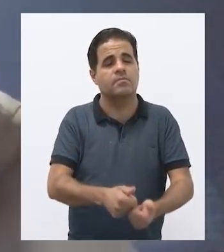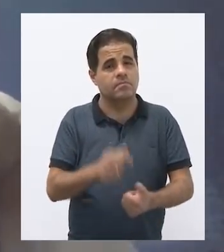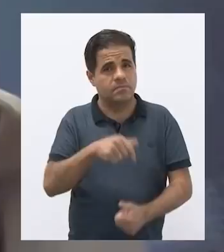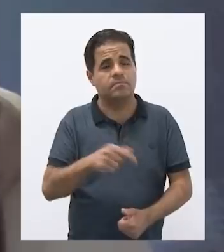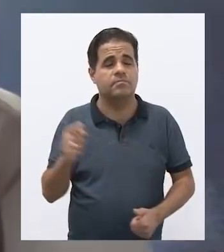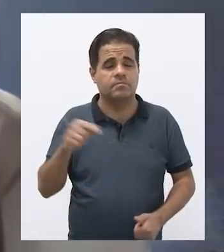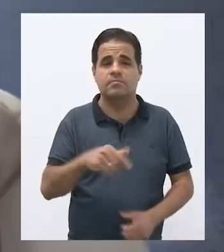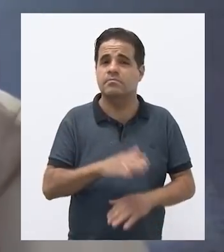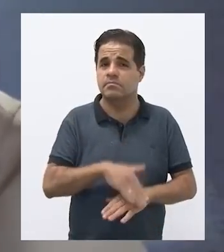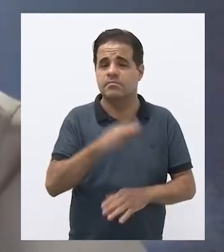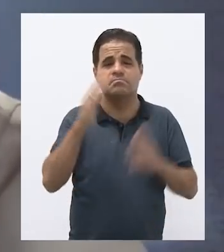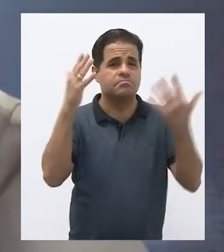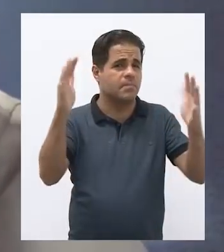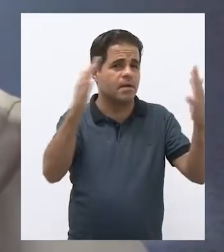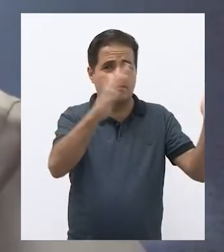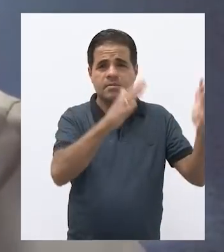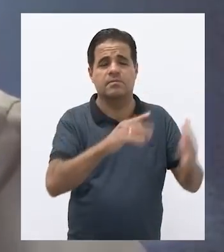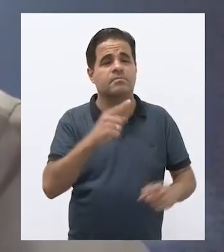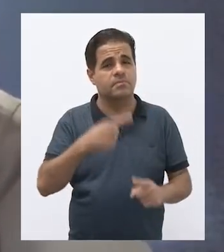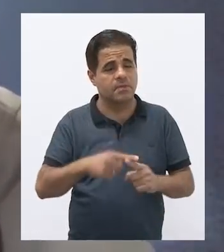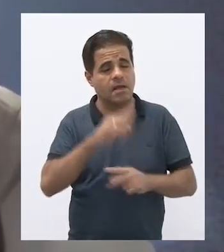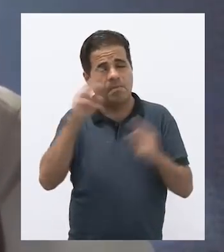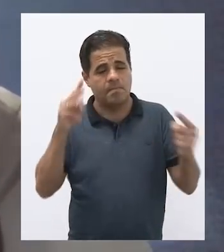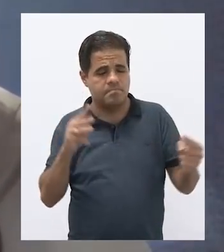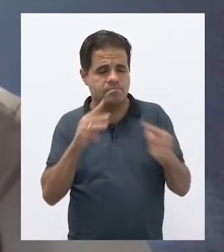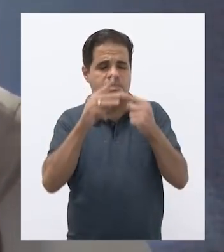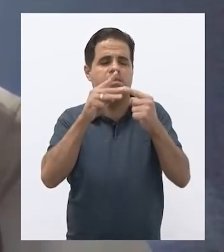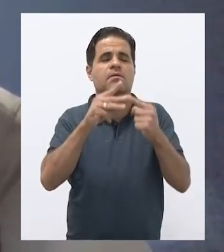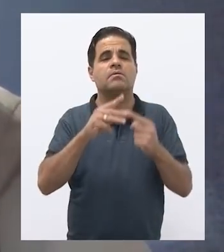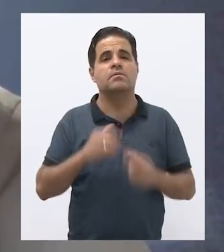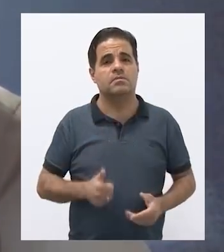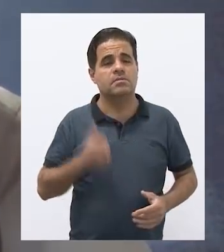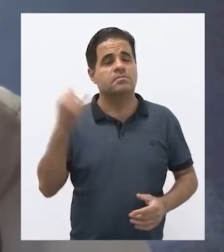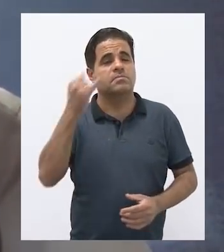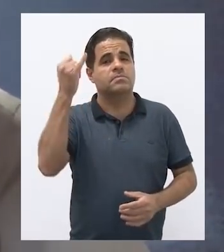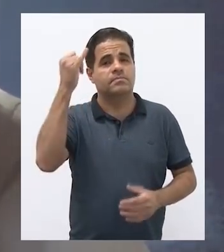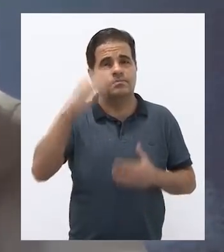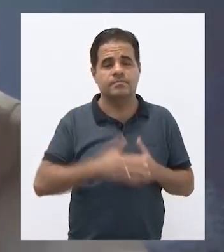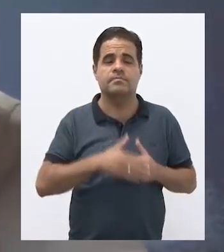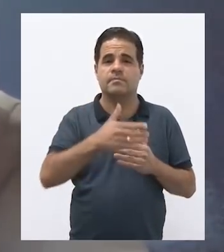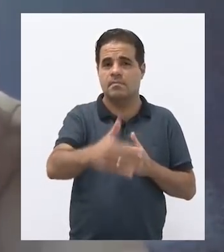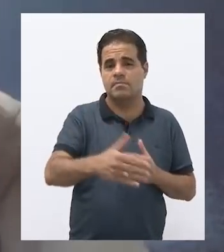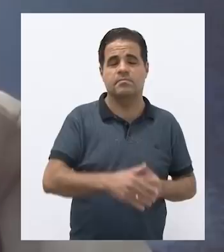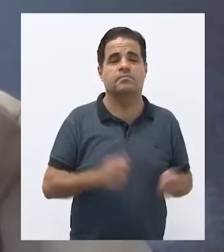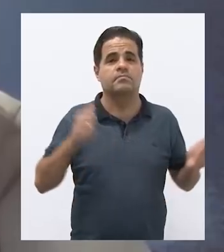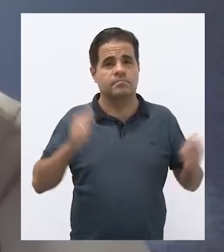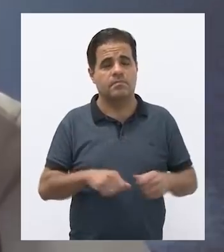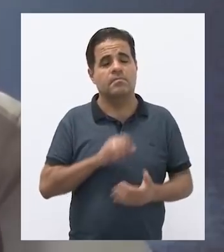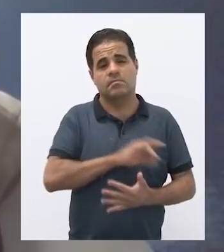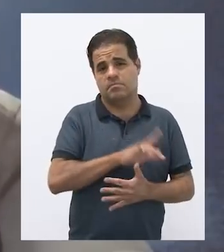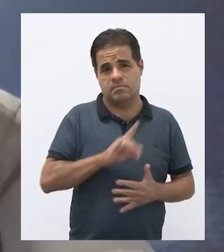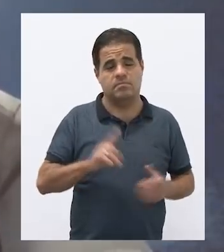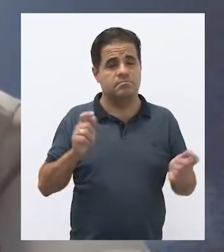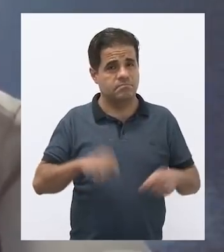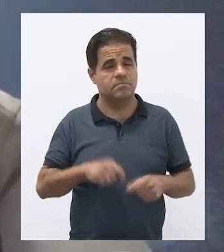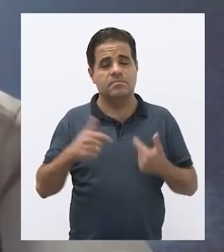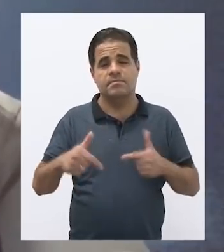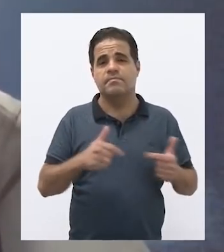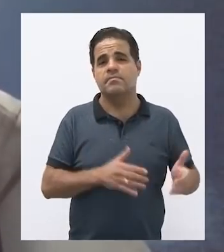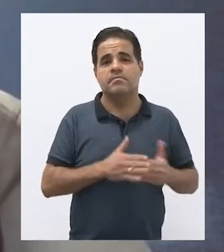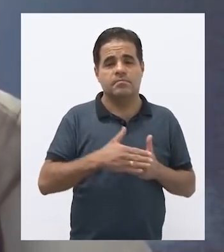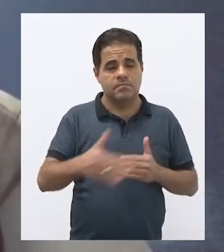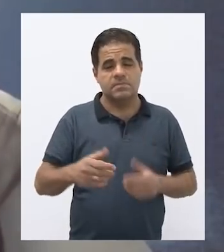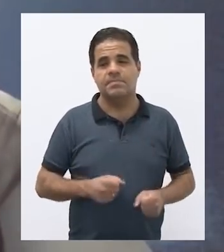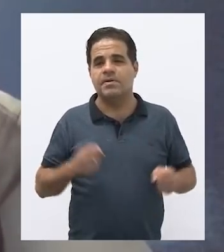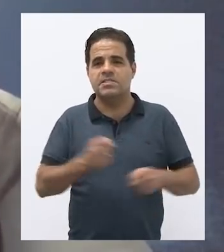estão mais do que parabéns, porque é uma missão importantíssima. Cada um de vocês trabalha na